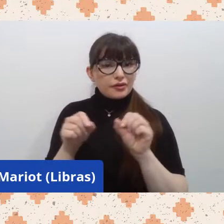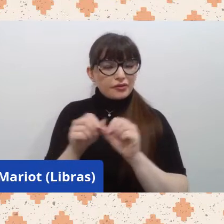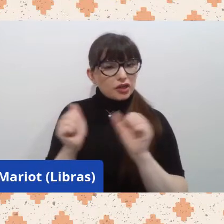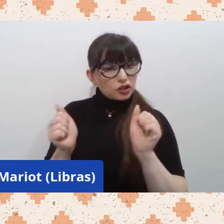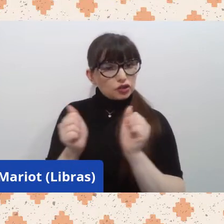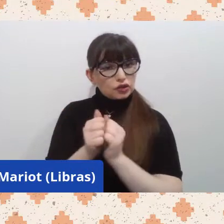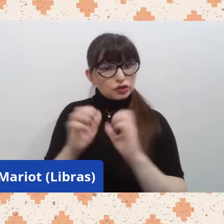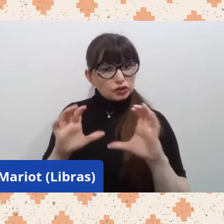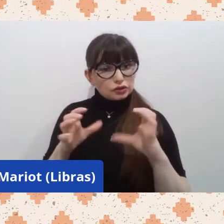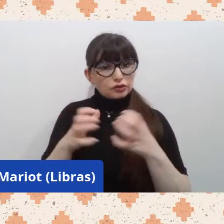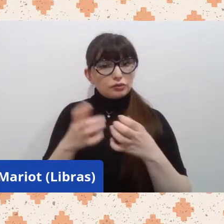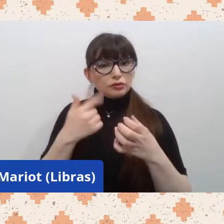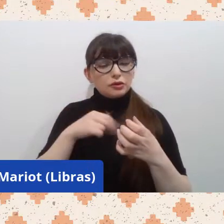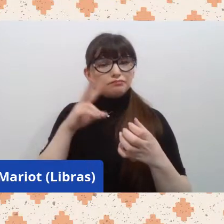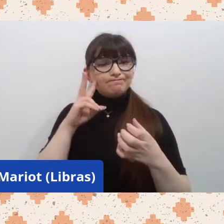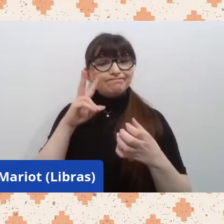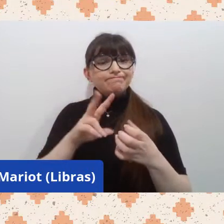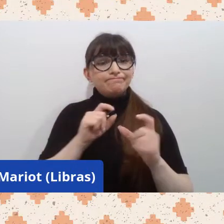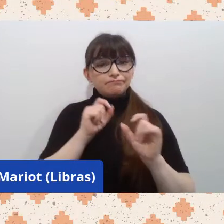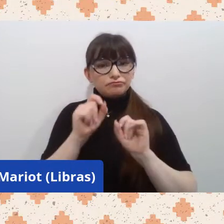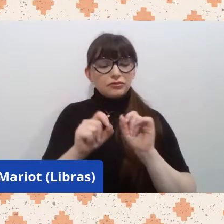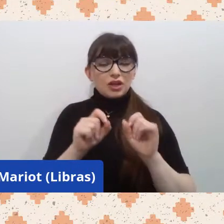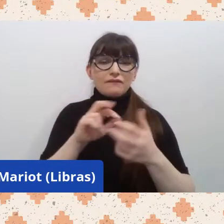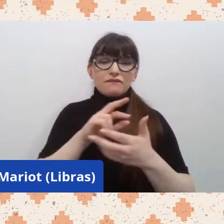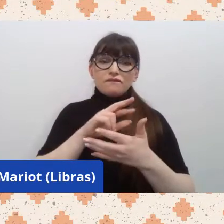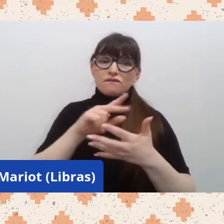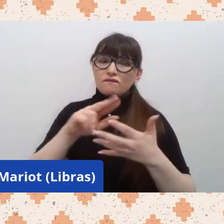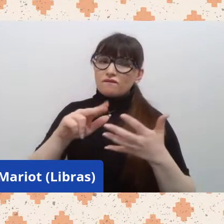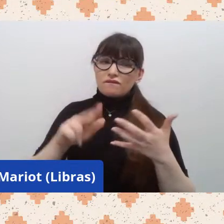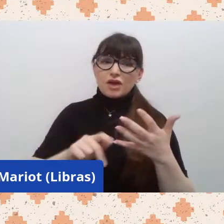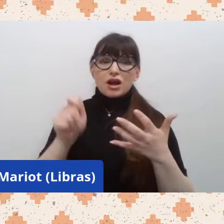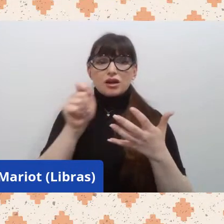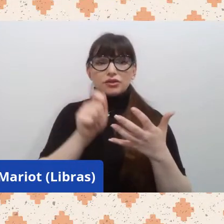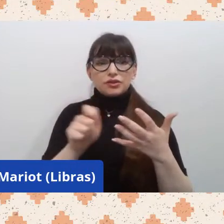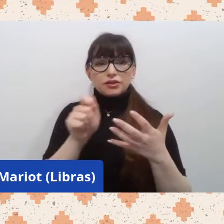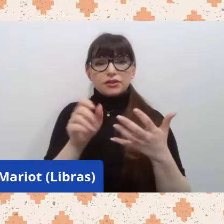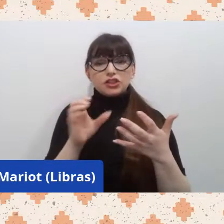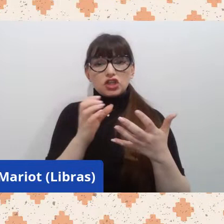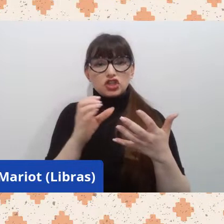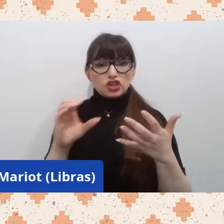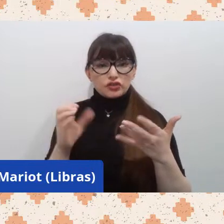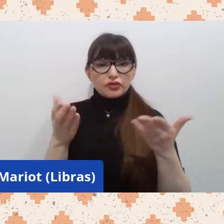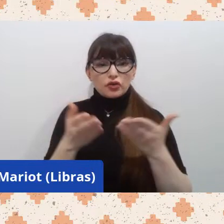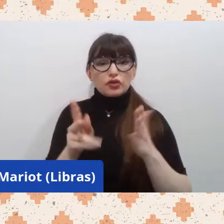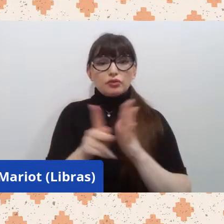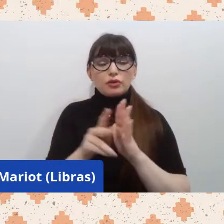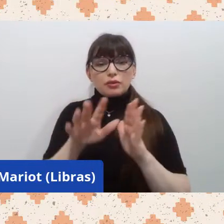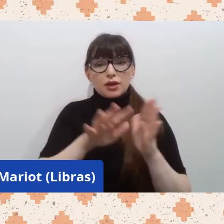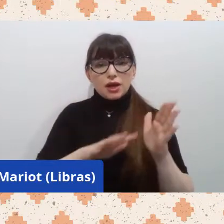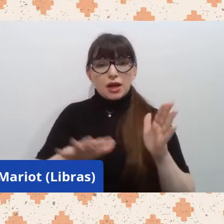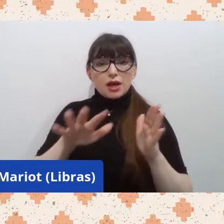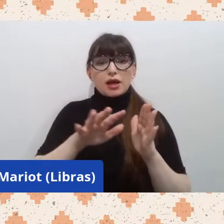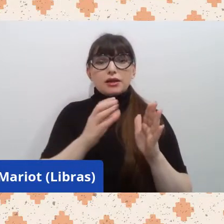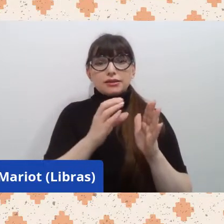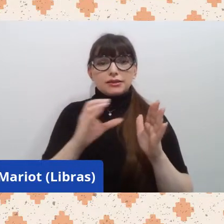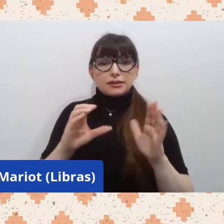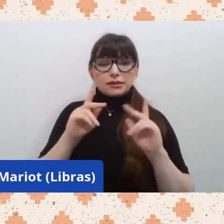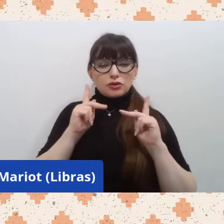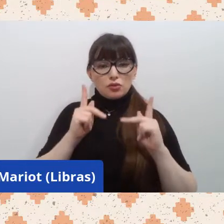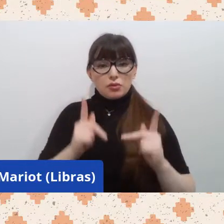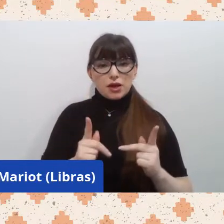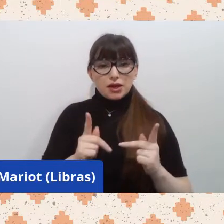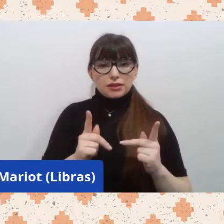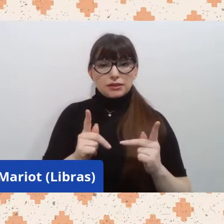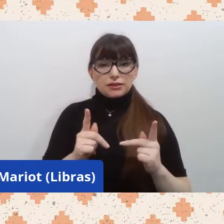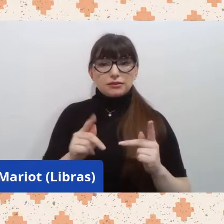observamos que diversas associações científicas da área de ciências humanas, da